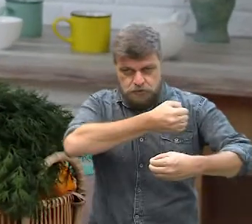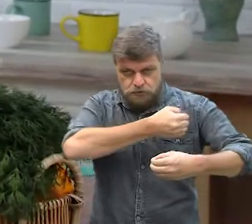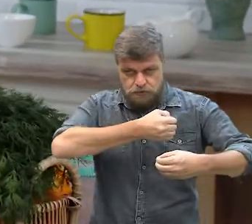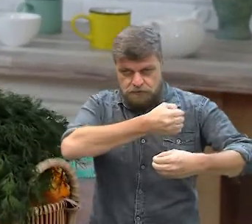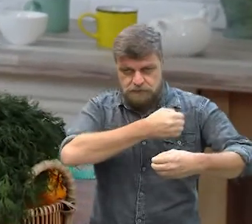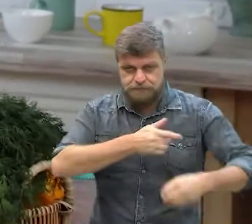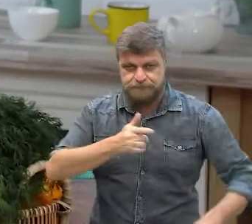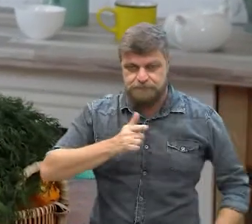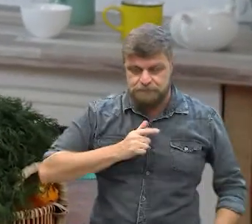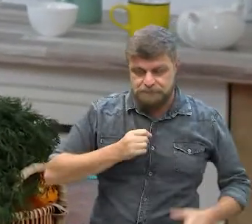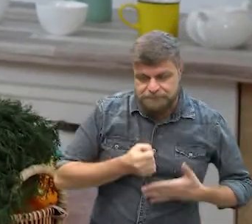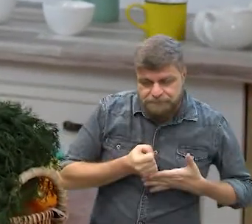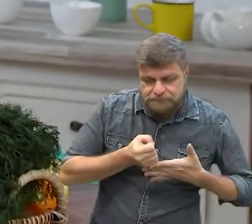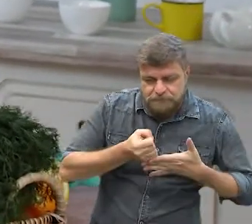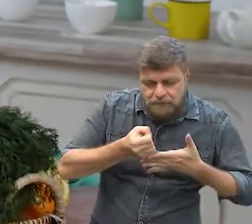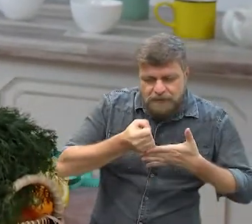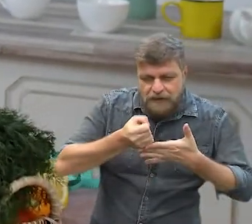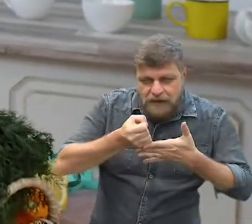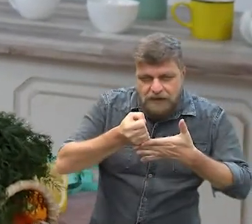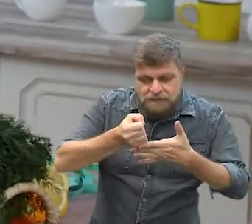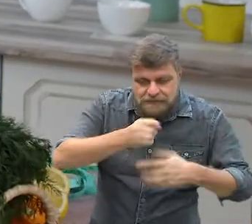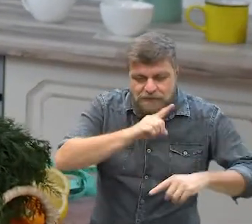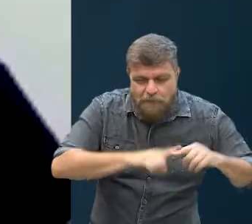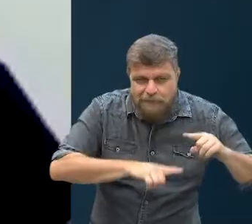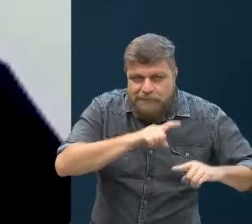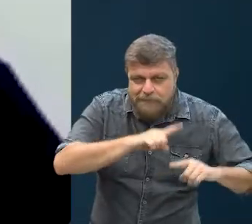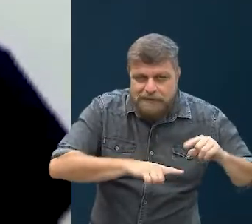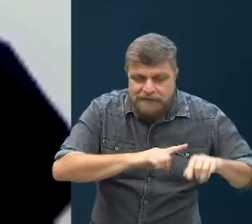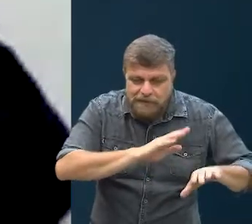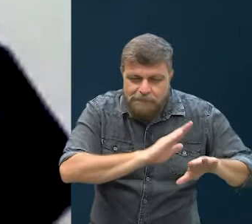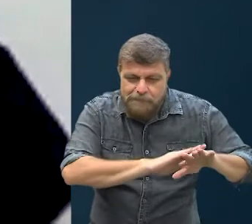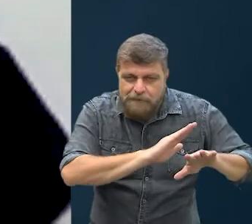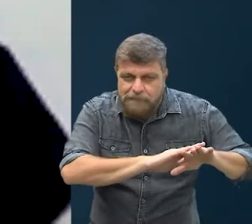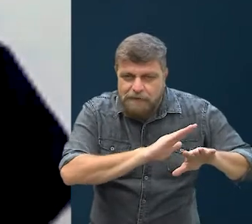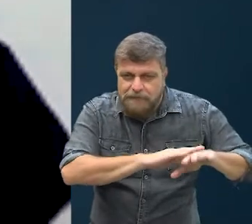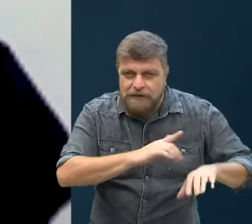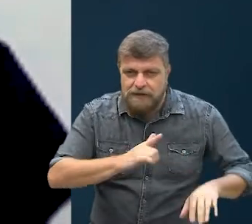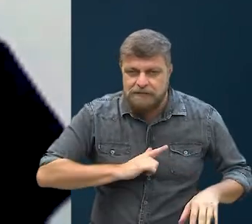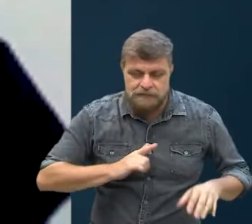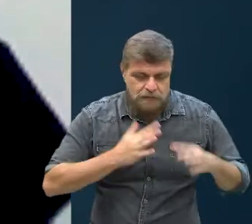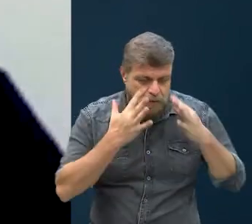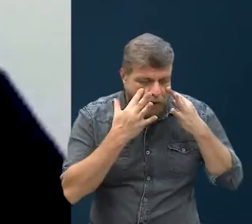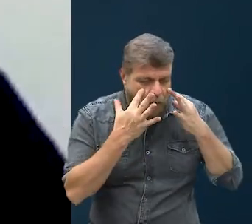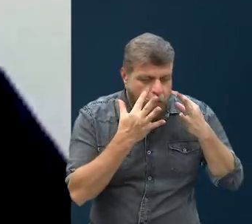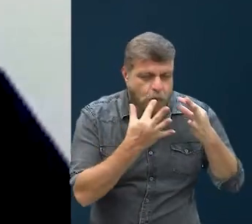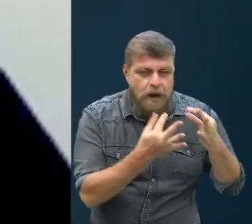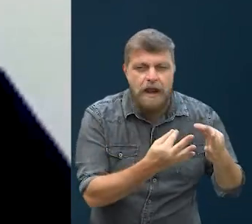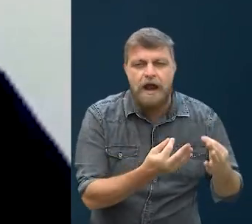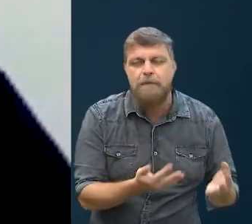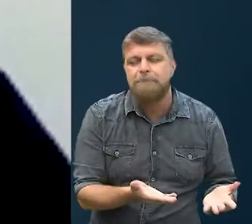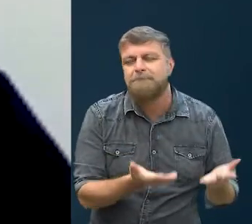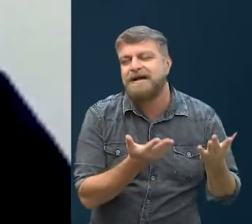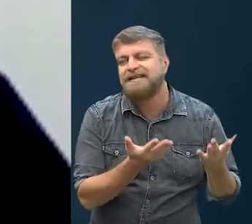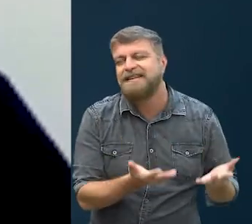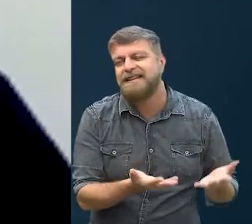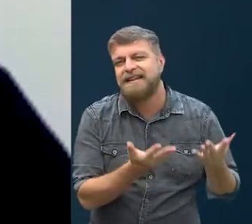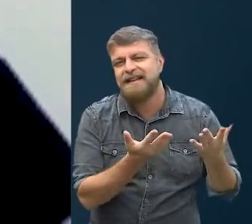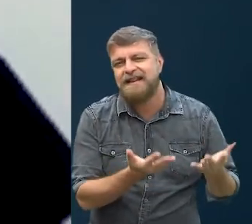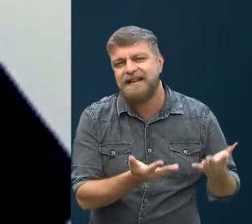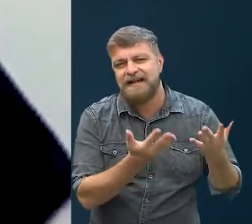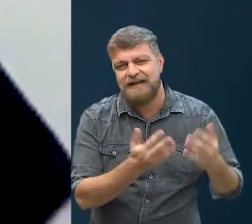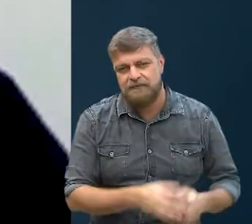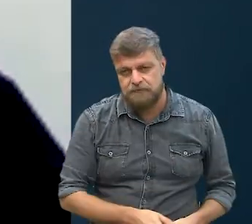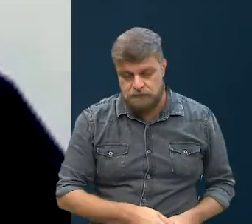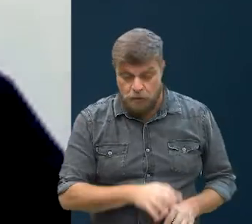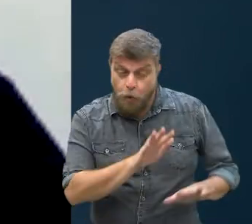confeiteiros, vêm ajudando a produzir esse material com um olhar mais leve, um olhar mais...